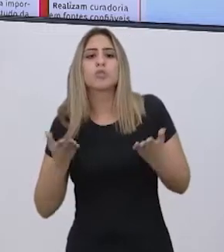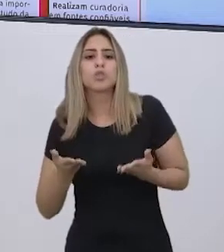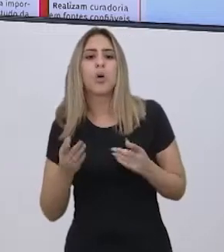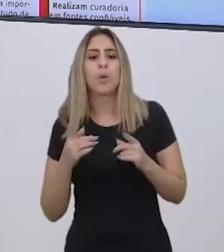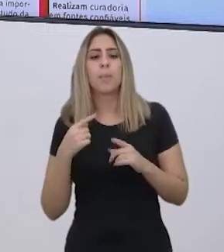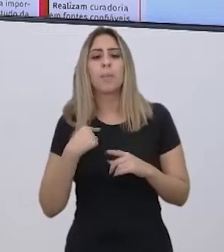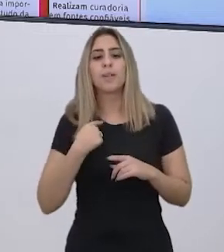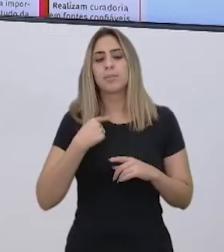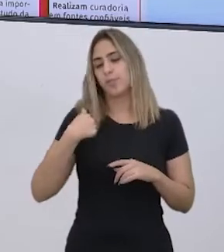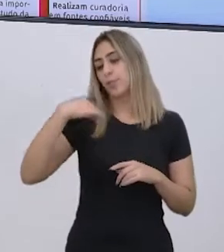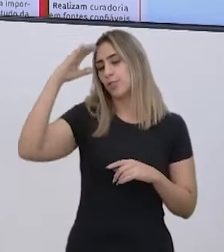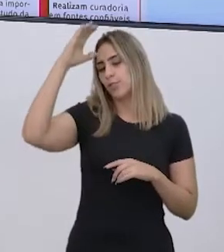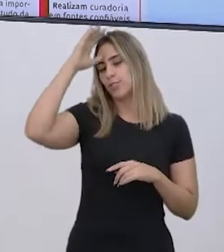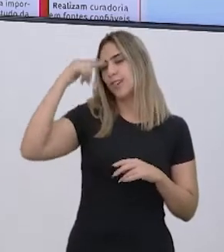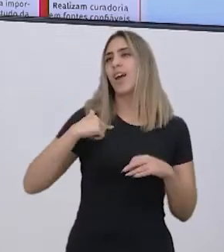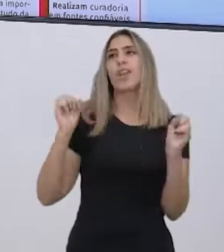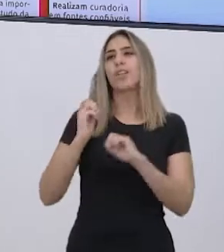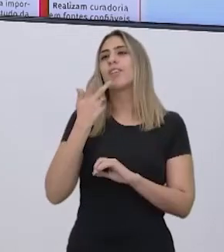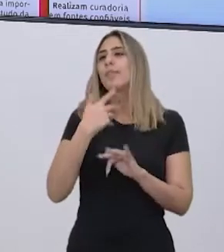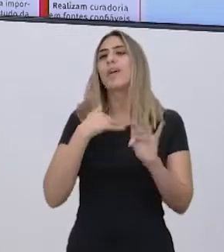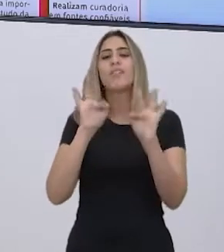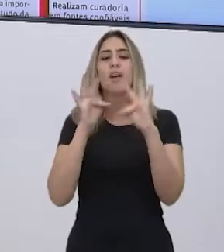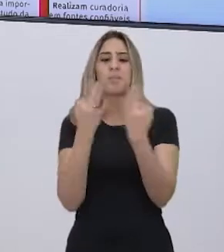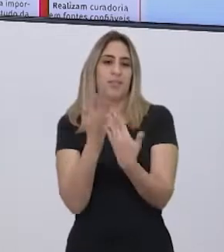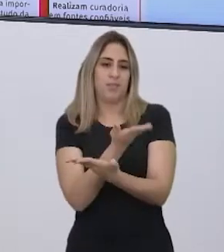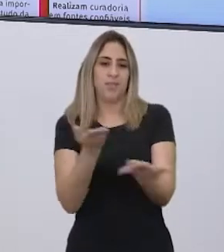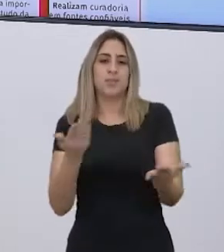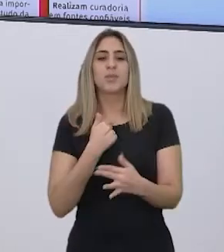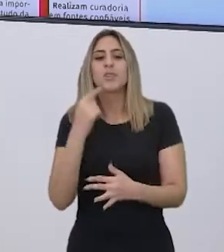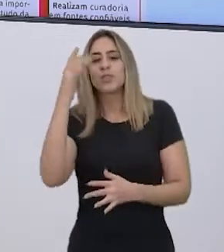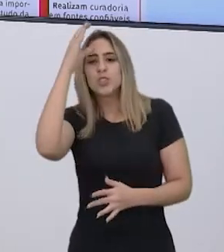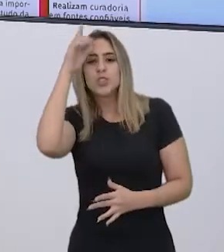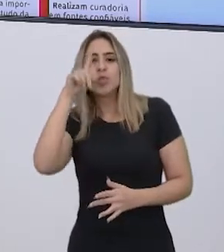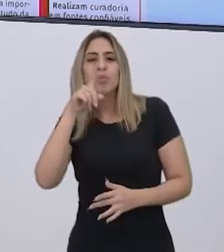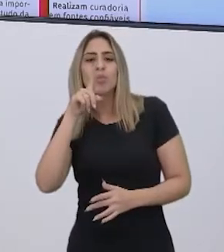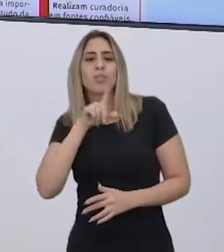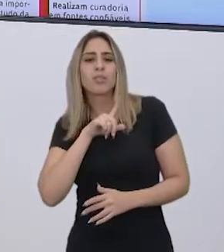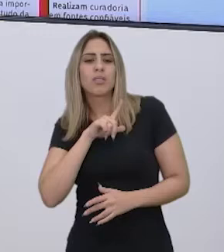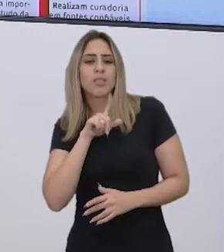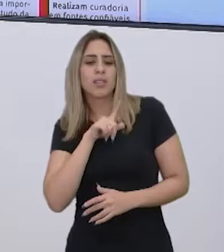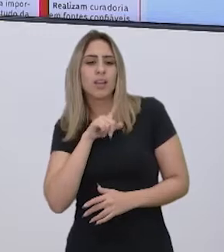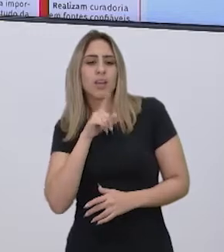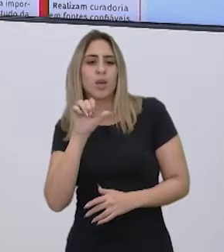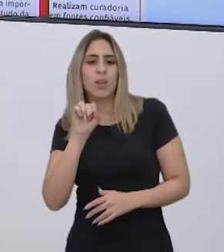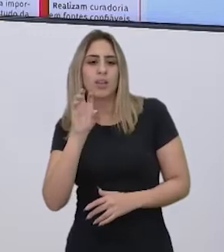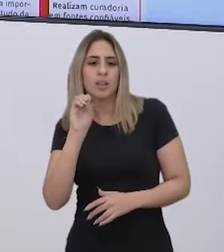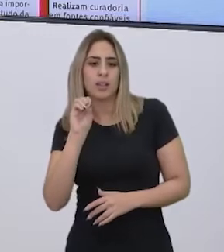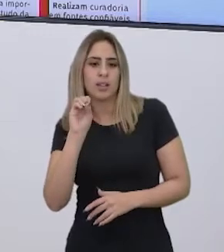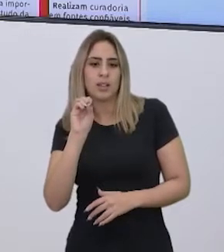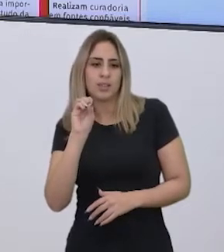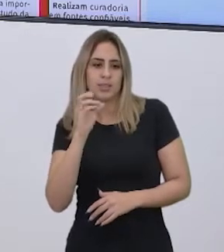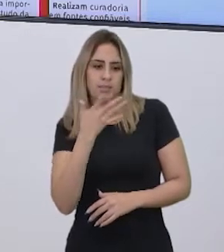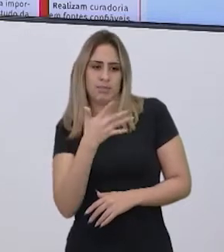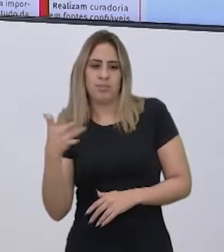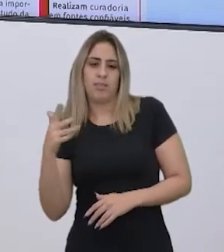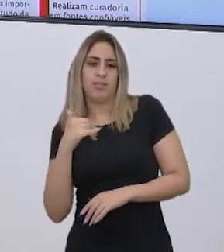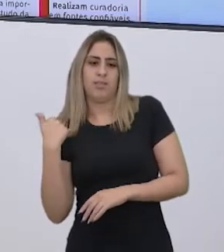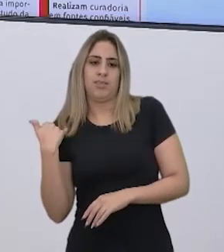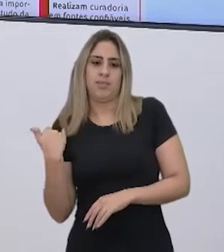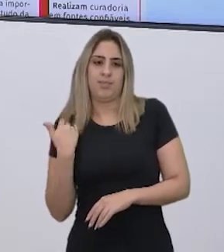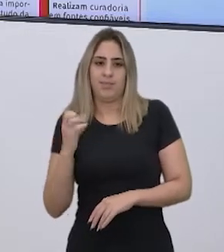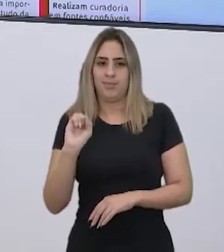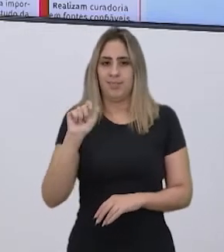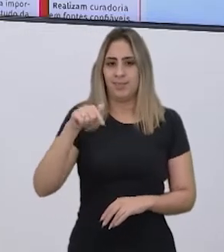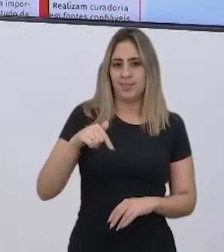meu tio, lindo, eu adoro falar da minha família pra vocês. Meu tio, um fofo, ele tem 80 e... alguma coisa, eu acho que 7